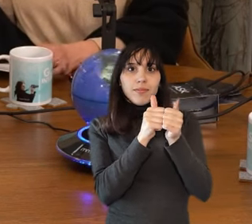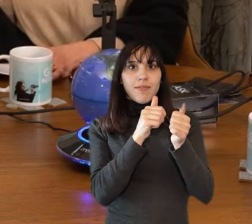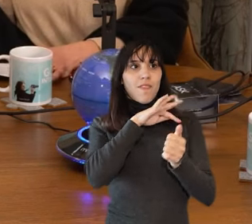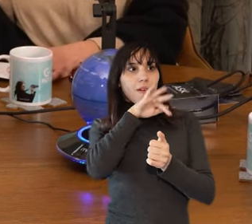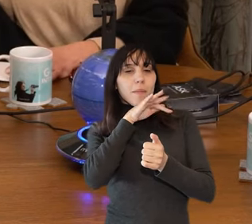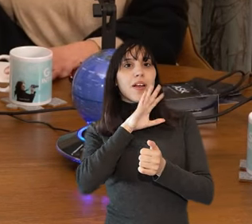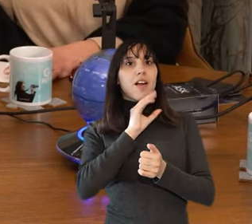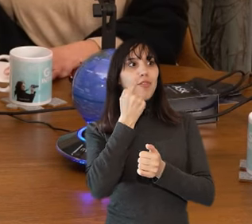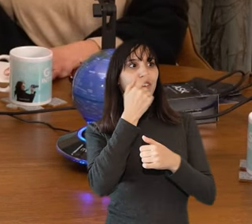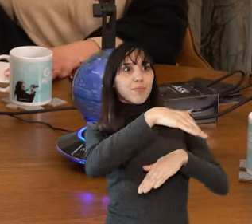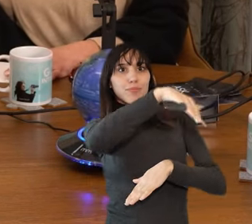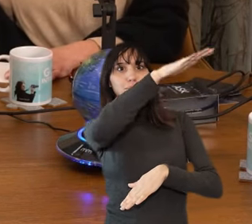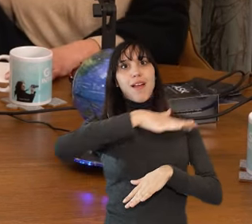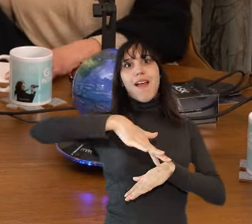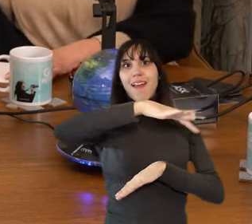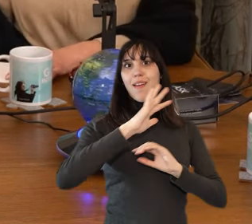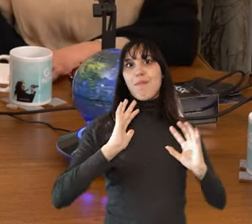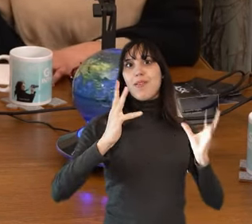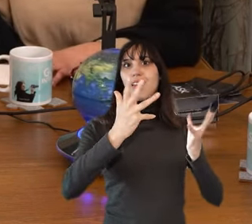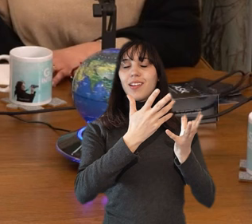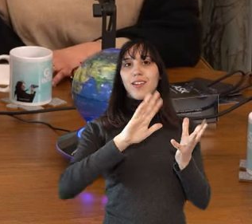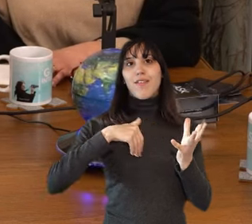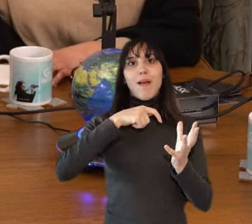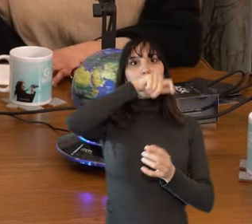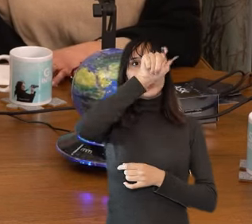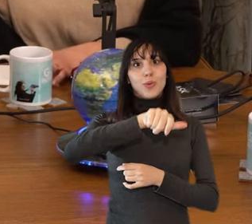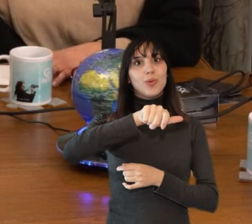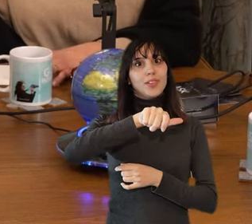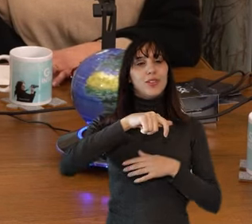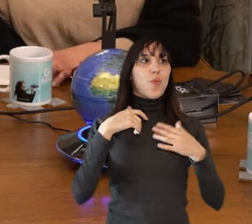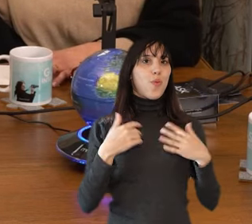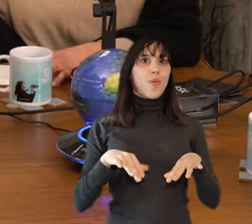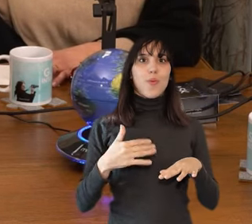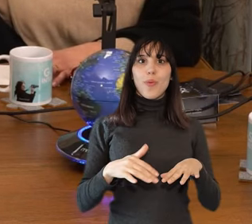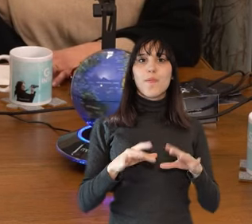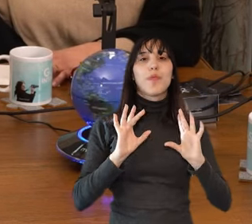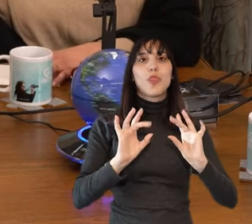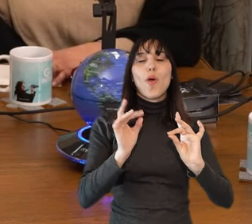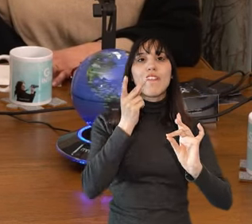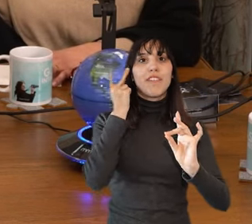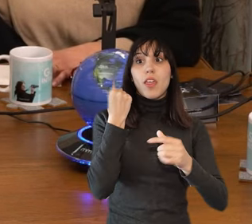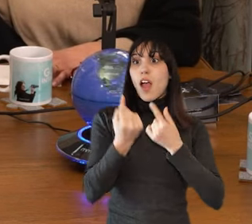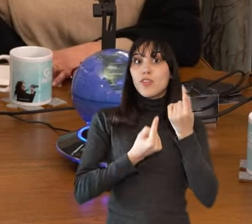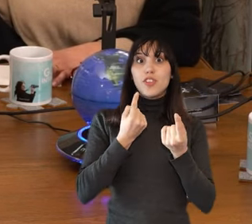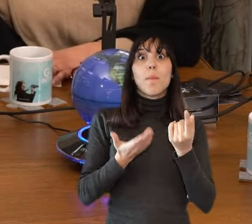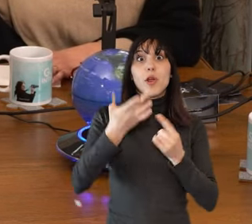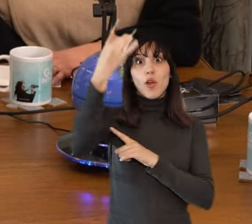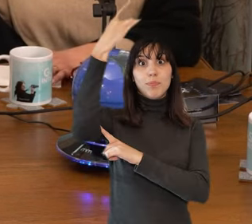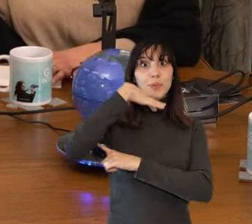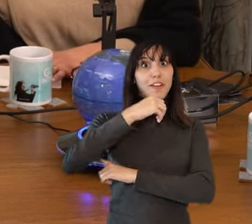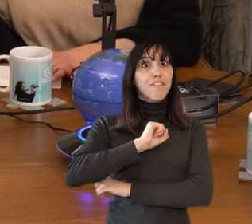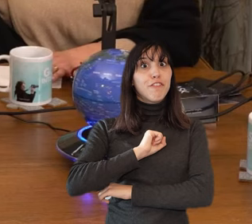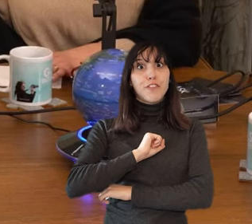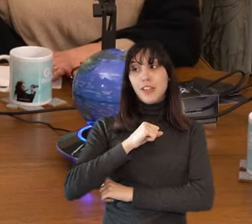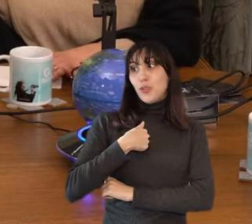esses alunos e vê-los a crescer nesse ambiente e tornarem-se pessoas com experiência de vida às vezes superior à minha não é